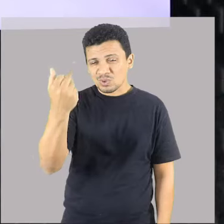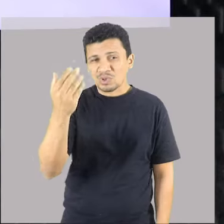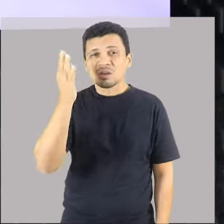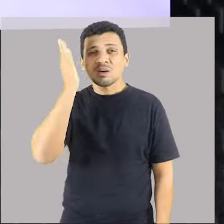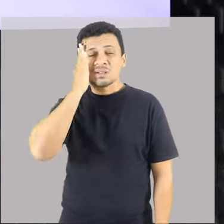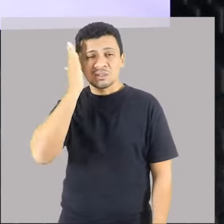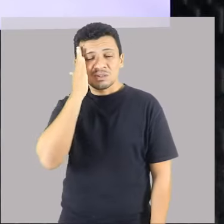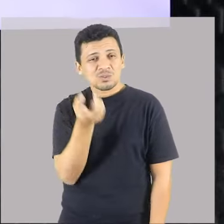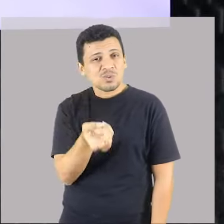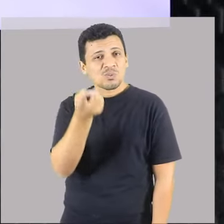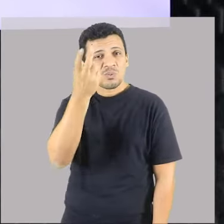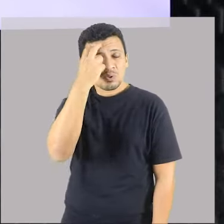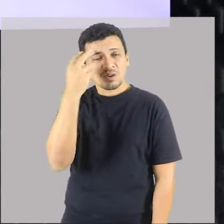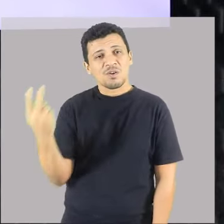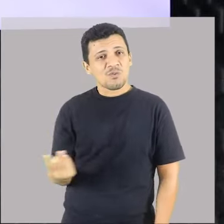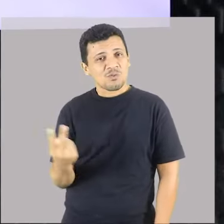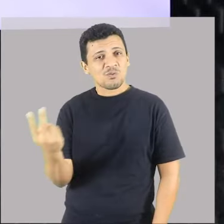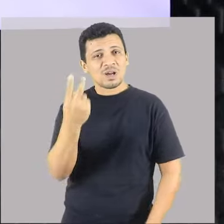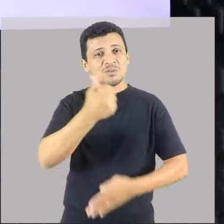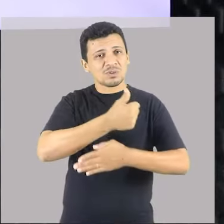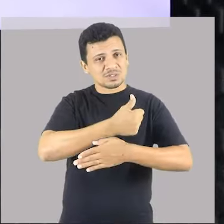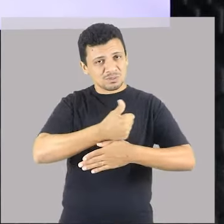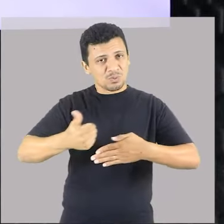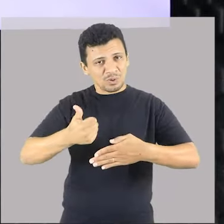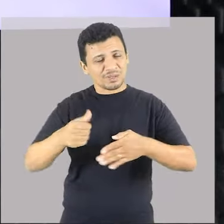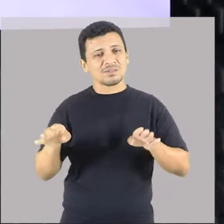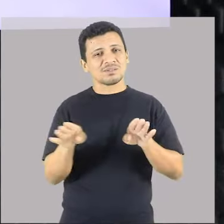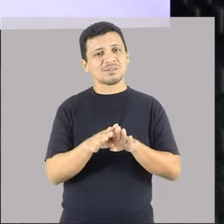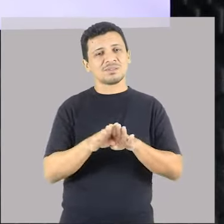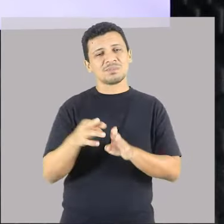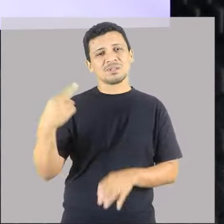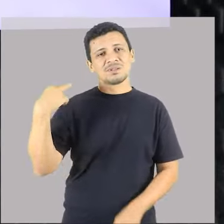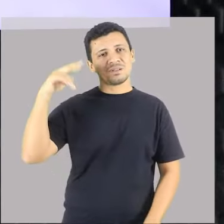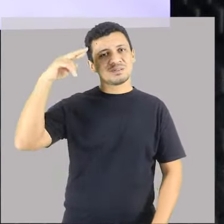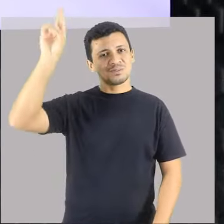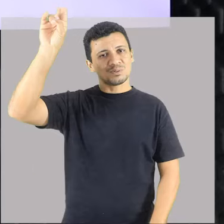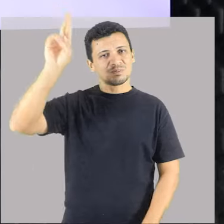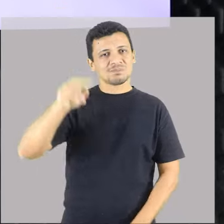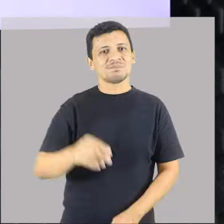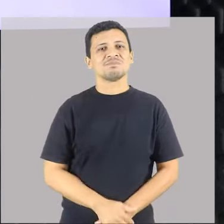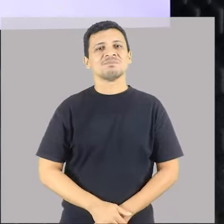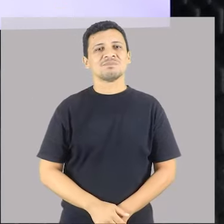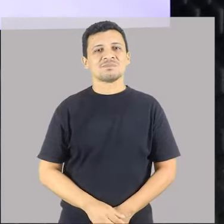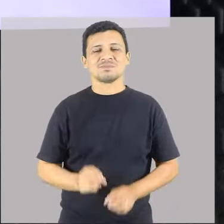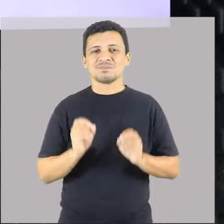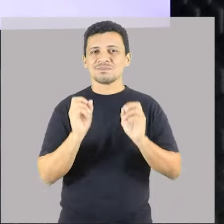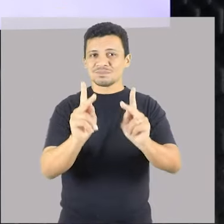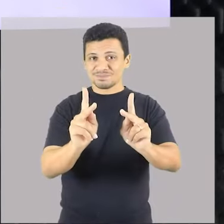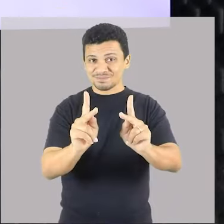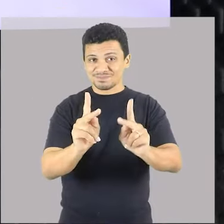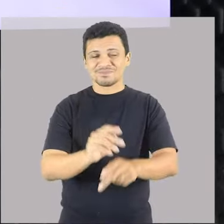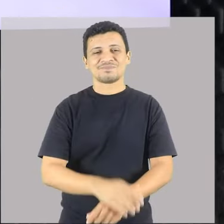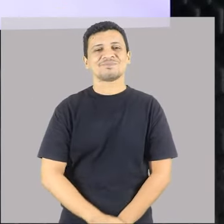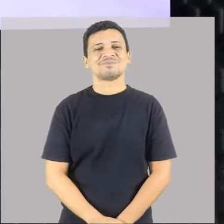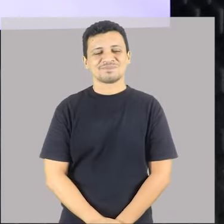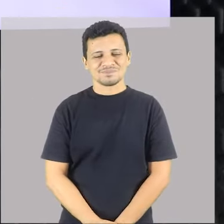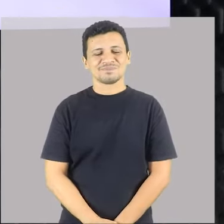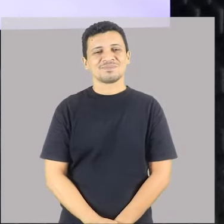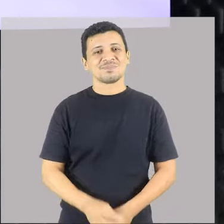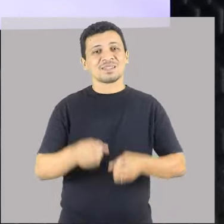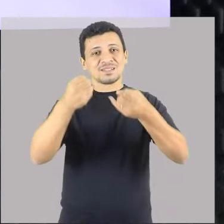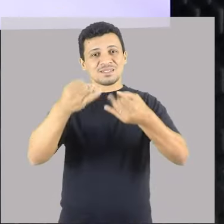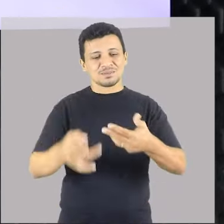culturais seus valores morais e religiosos Não esquece pertencimento fechou bacana né então falamos